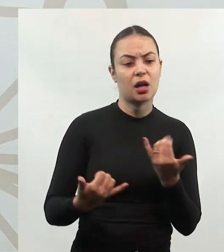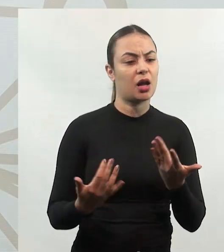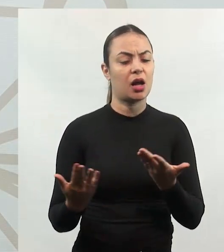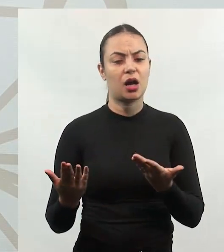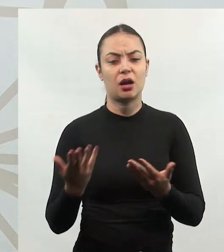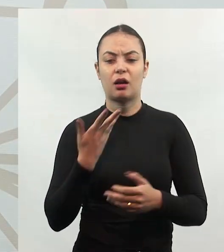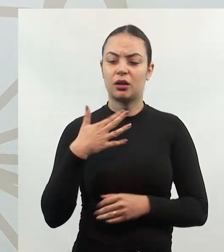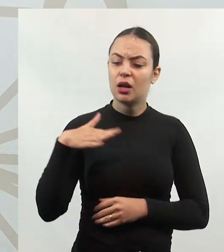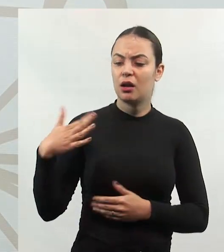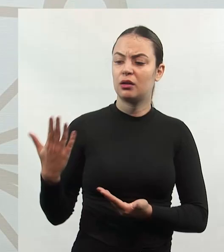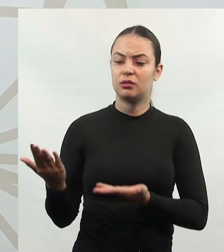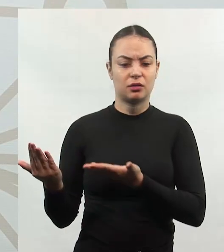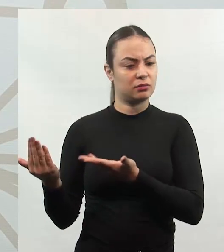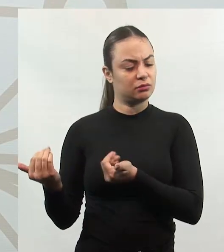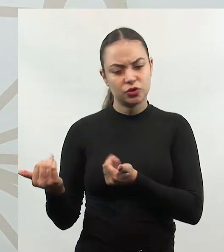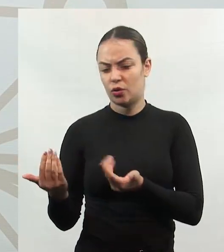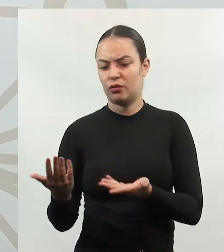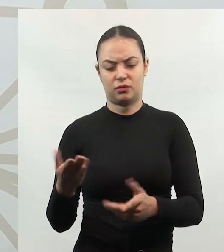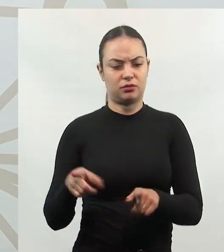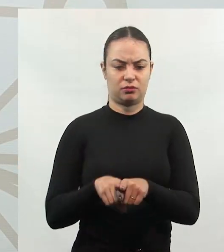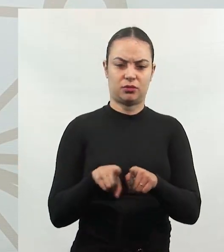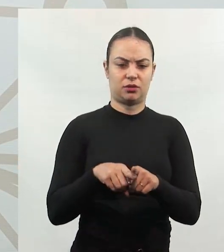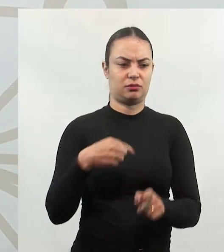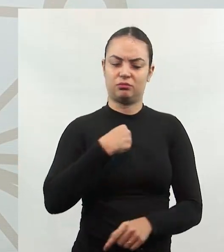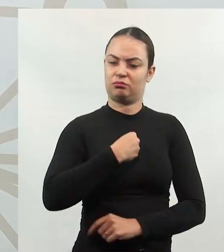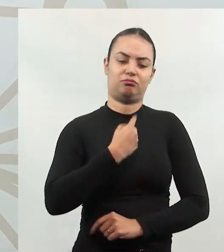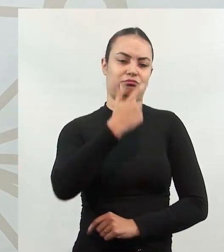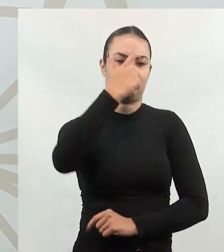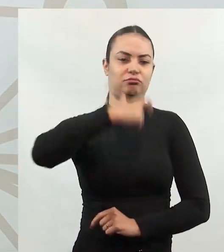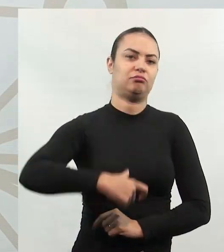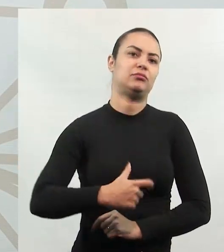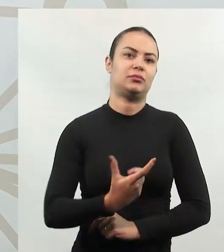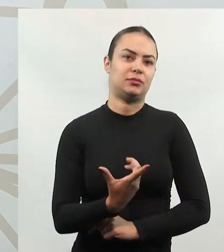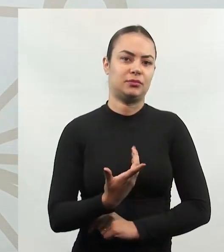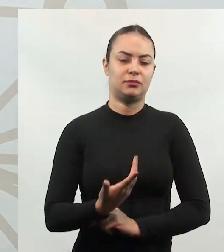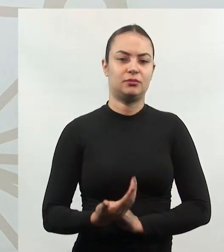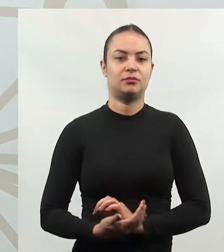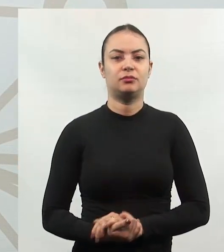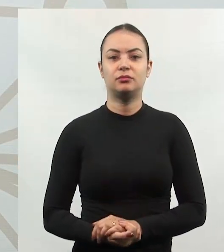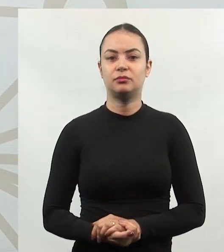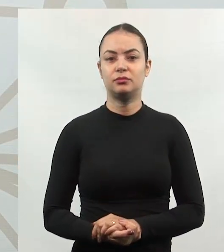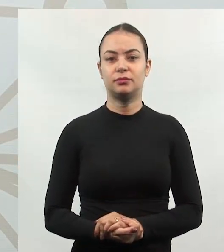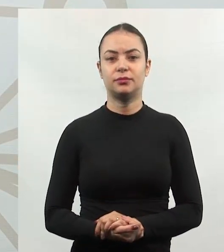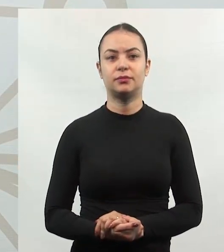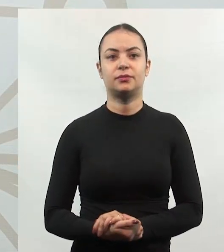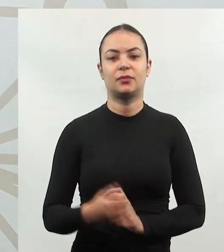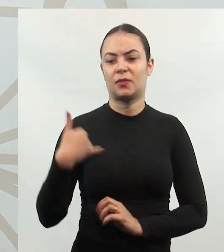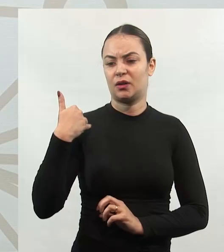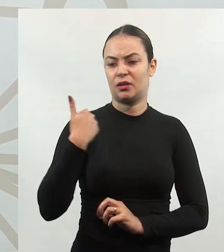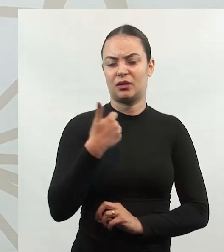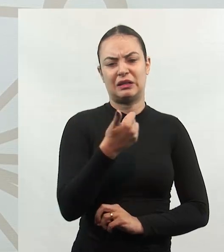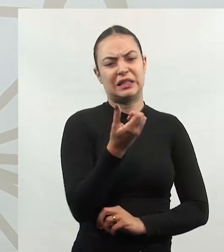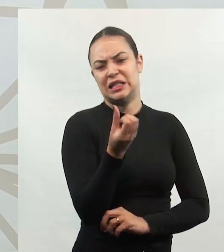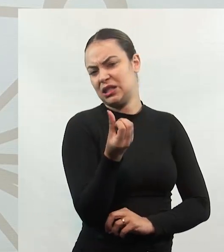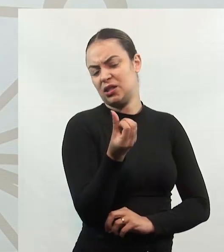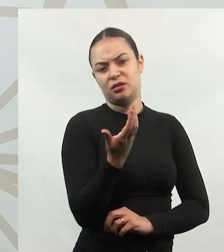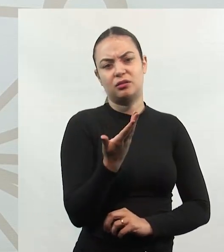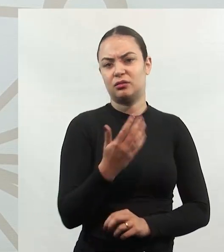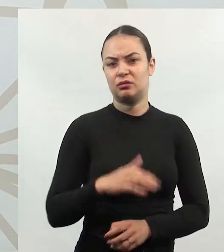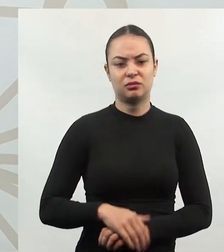E aí o professor tinha dado a ordem que ele não poderia voltar, na verdade, para a sala de aula. E ele voltou, e eu estava